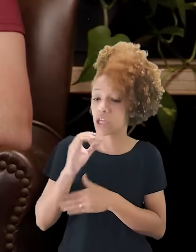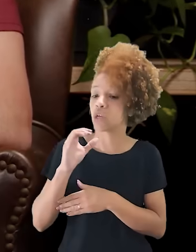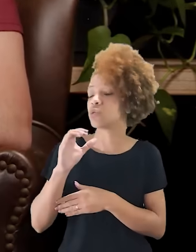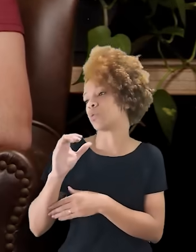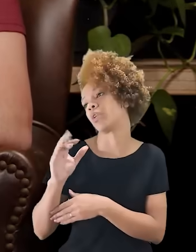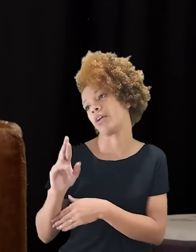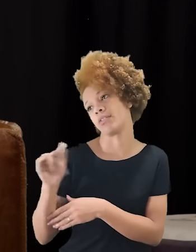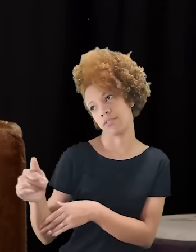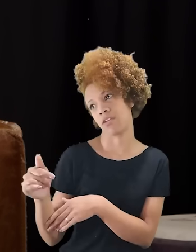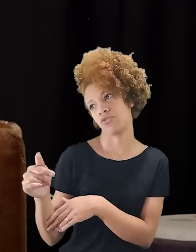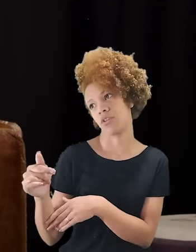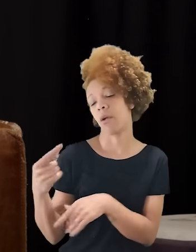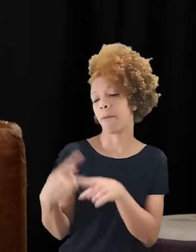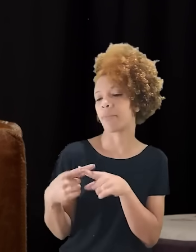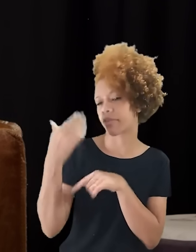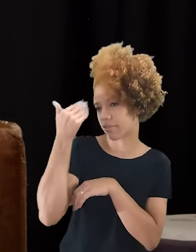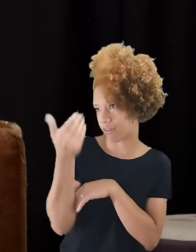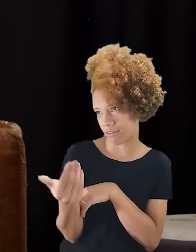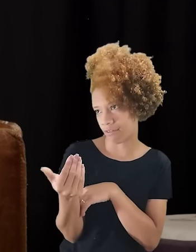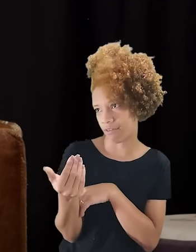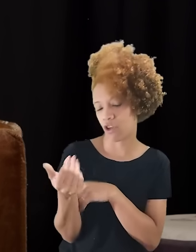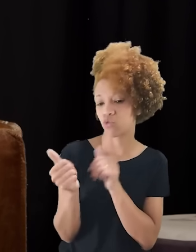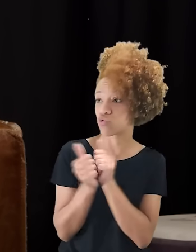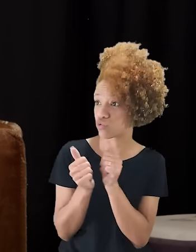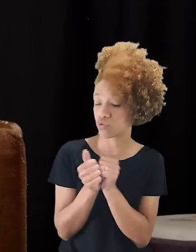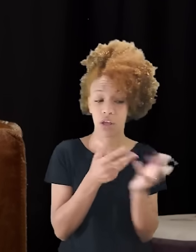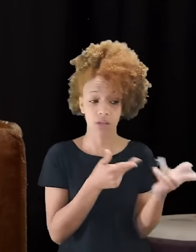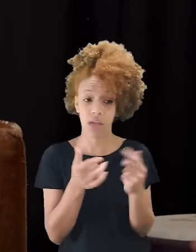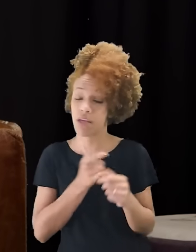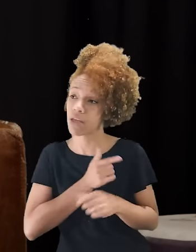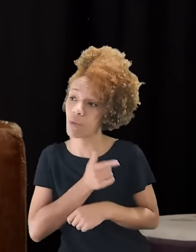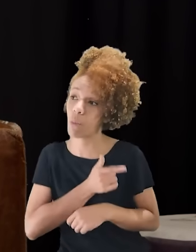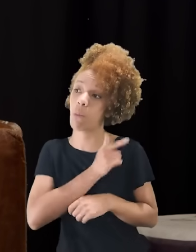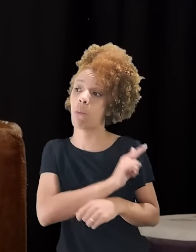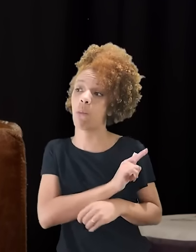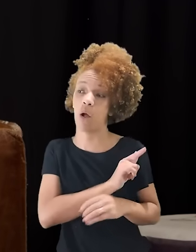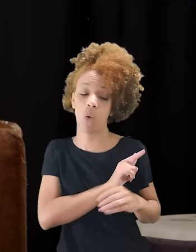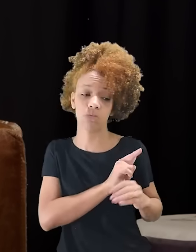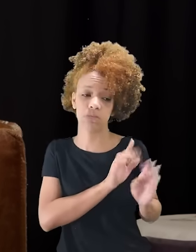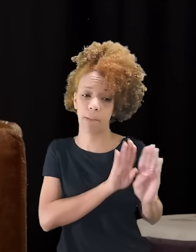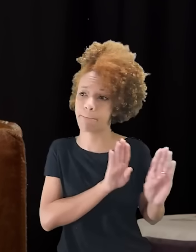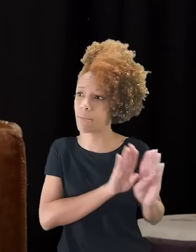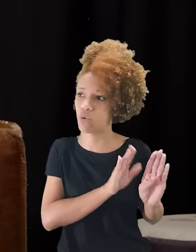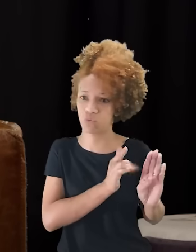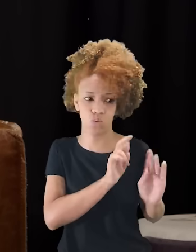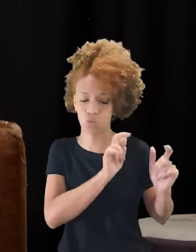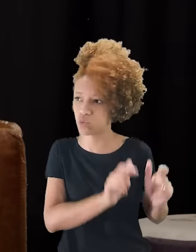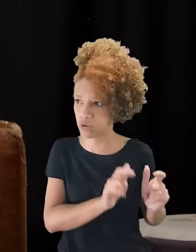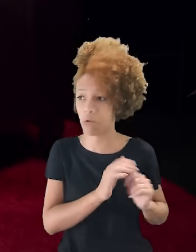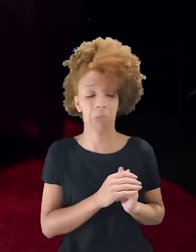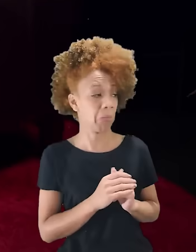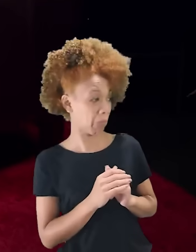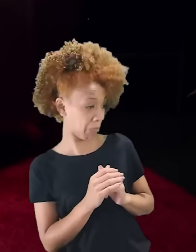Ronaldo porque que as celebridades entram junto as pessoas que são convidadas tem uma outra uma outra passarela um outro